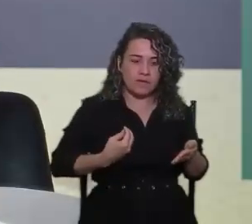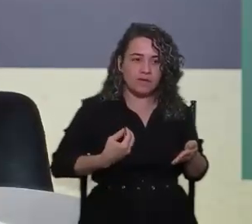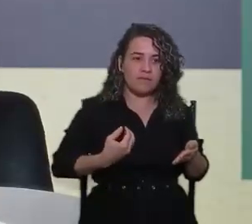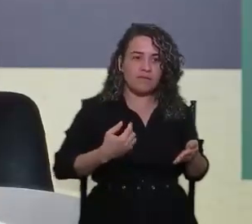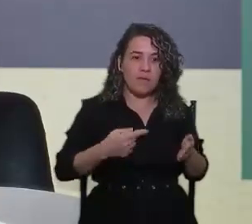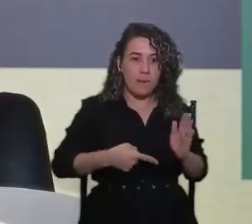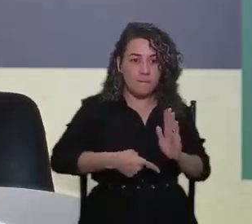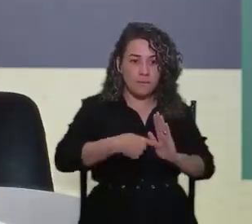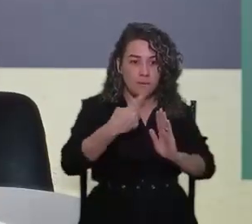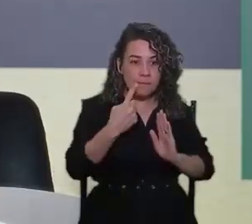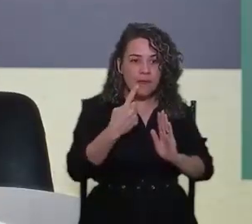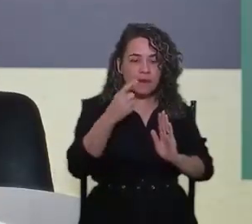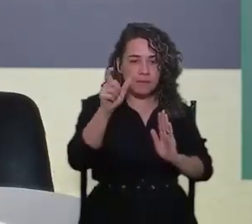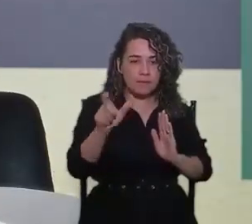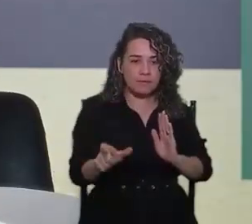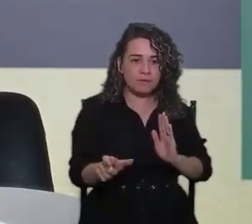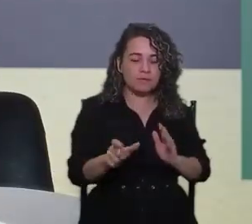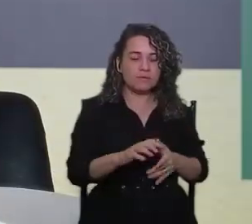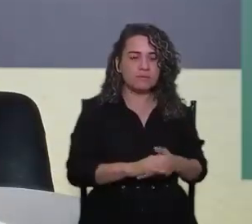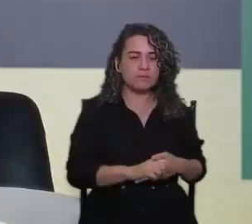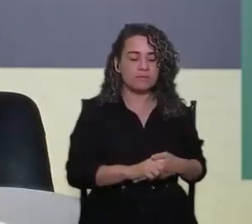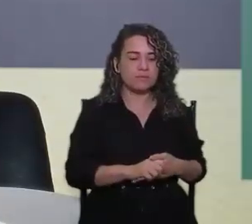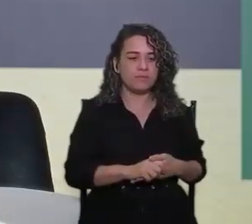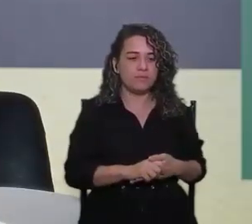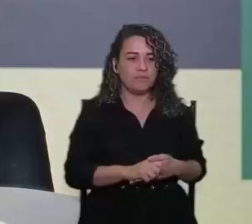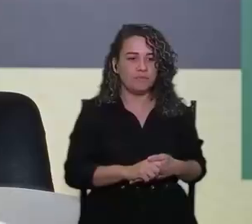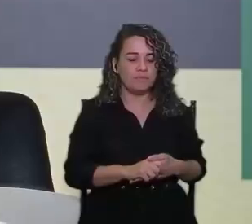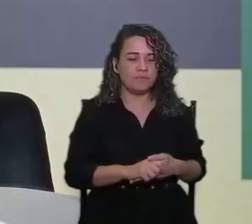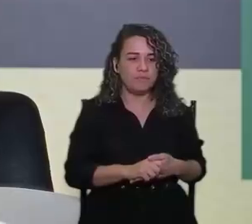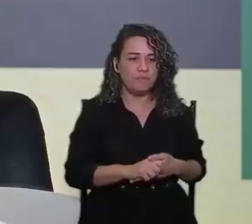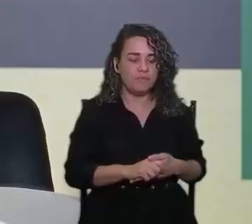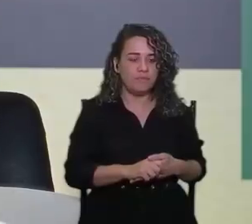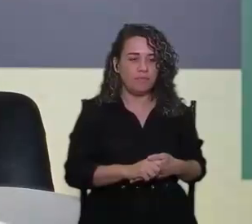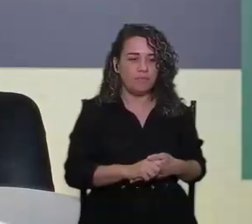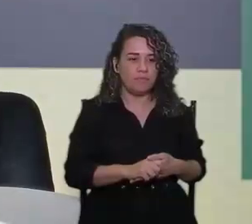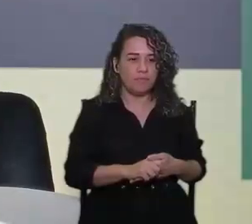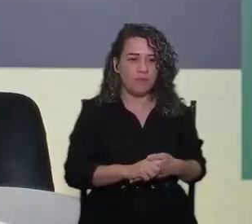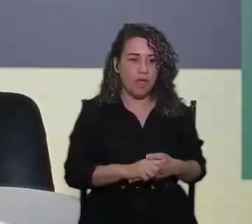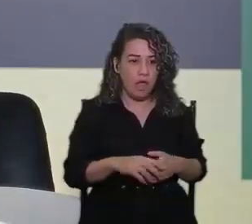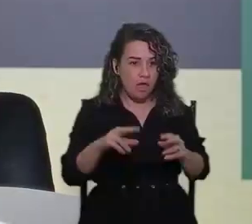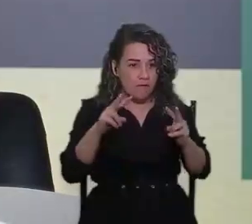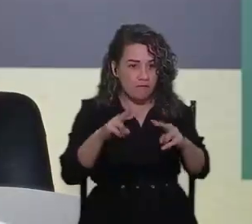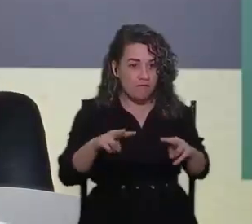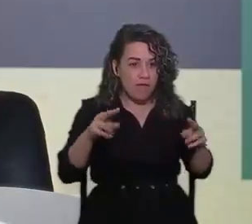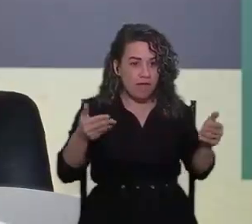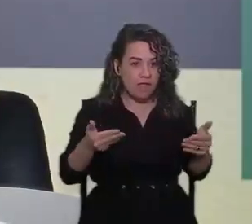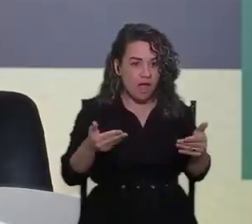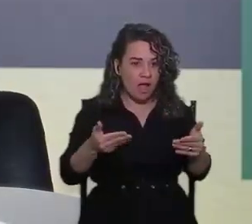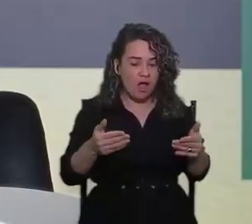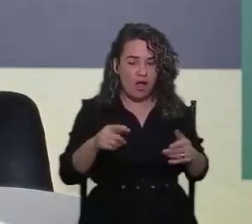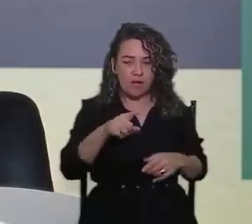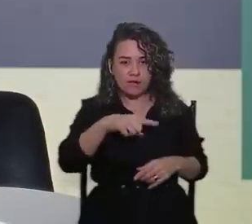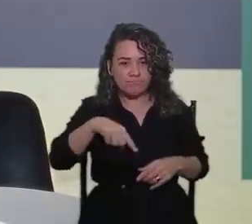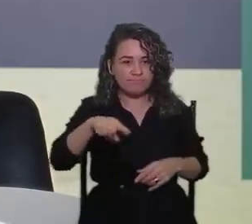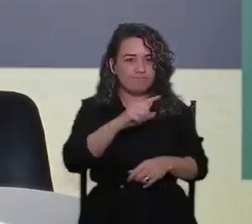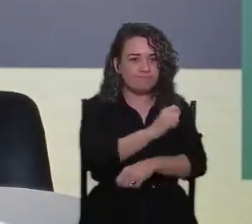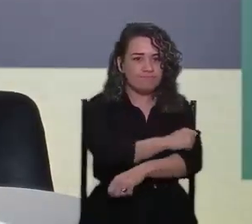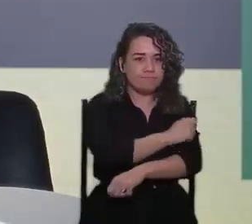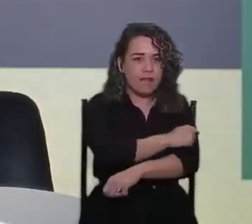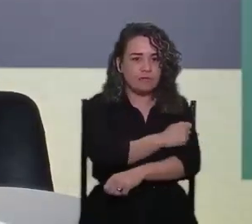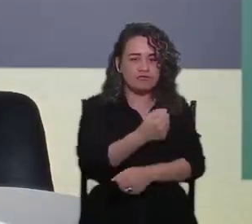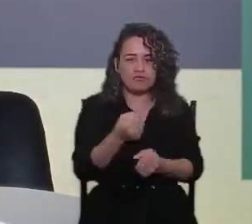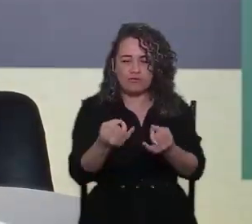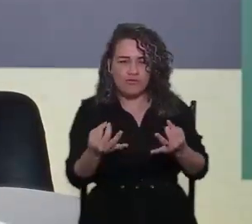E vendo agora que os alunos, com seus prêmios de desenho e de redação, onde